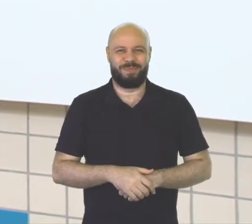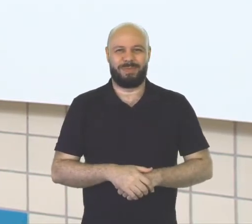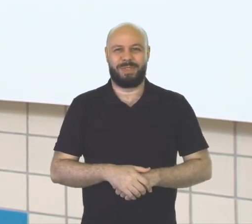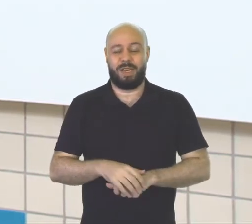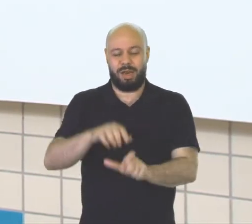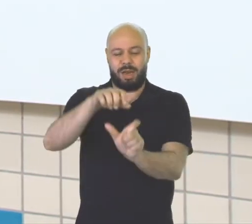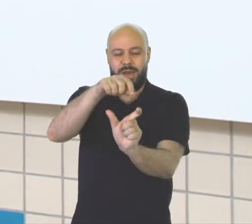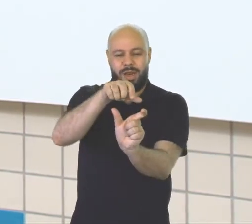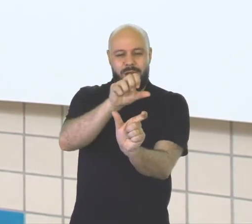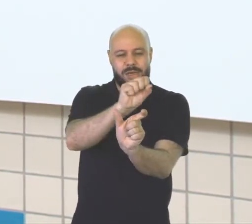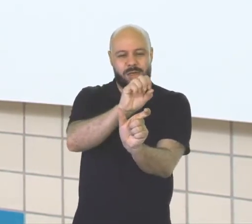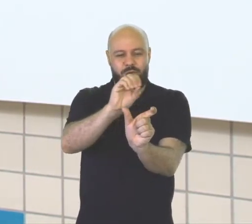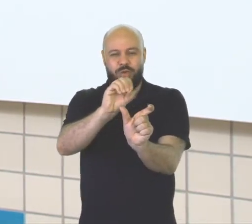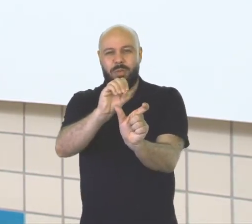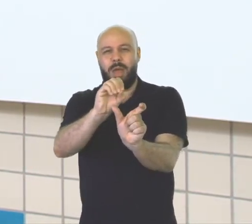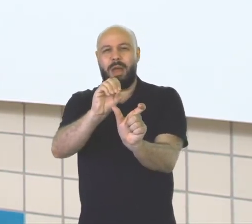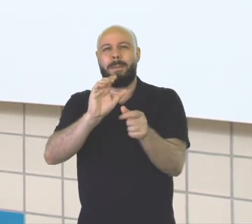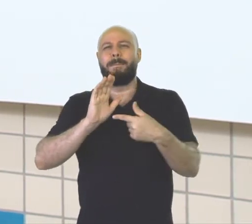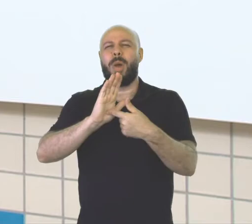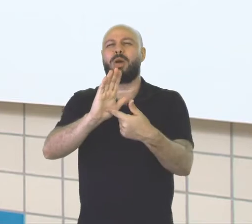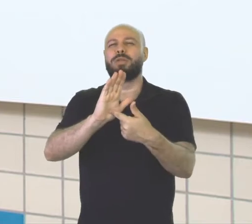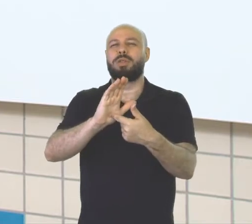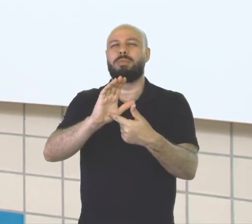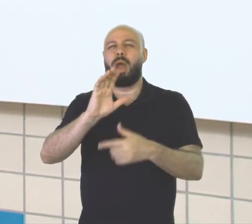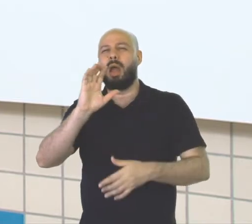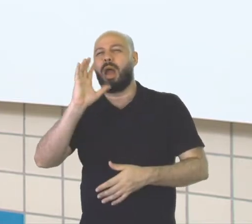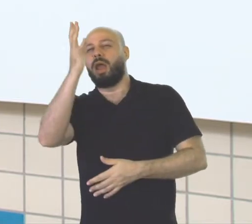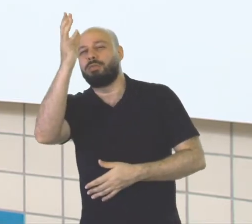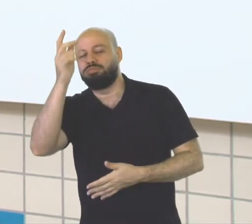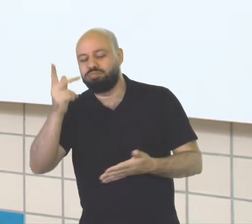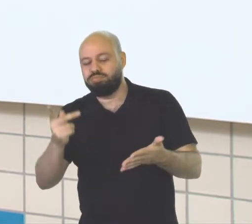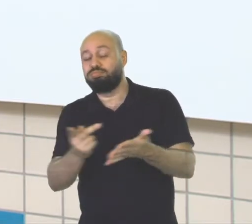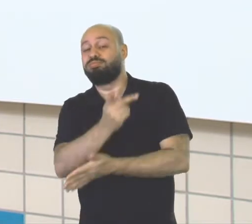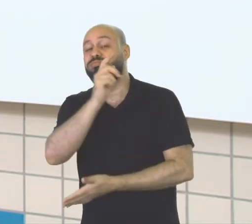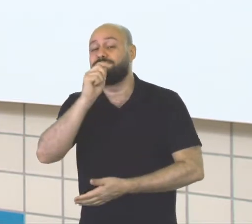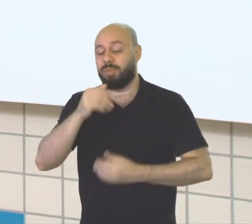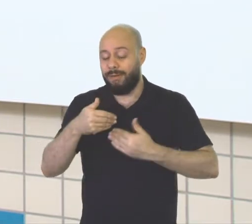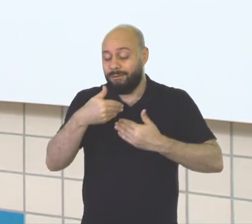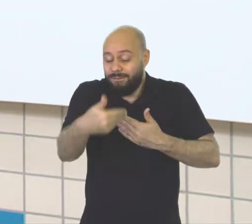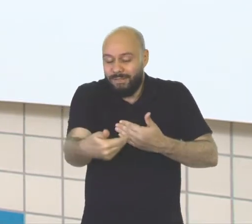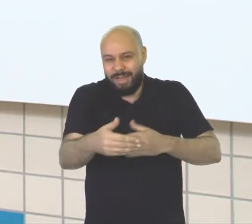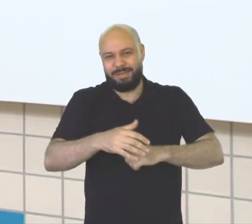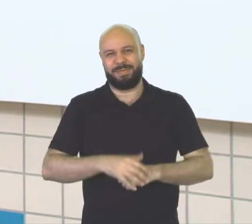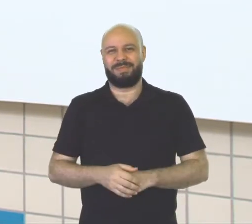o resultado, tá certo? Né? O efeito de algo